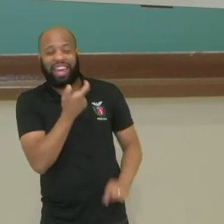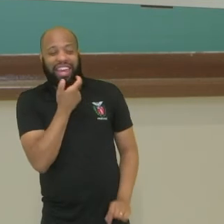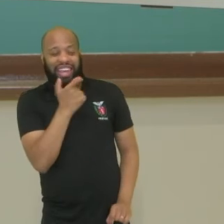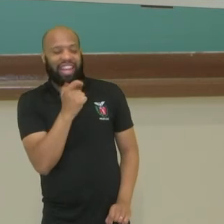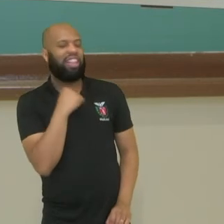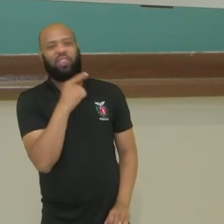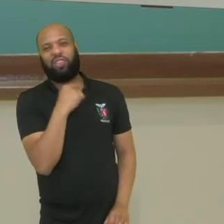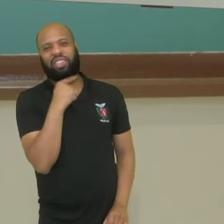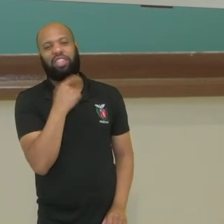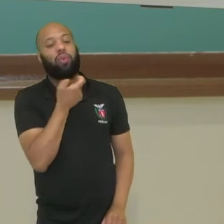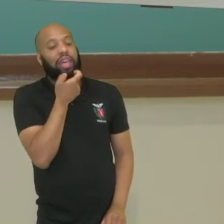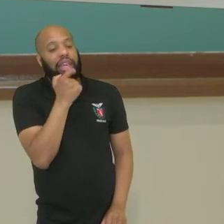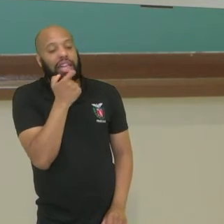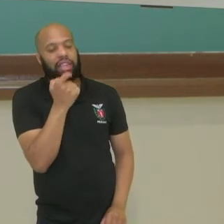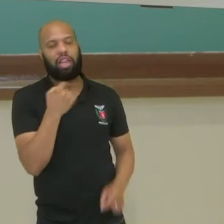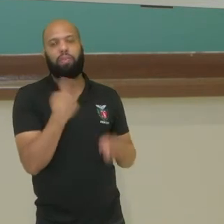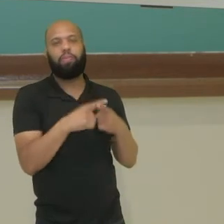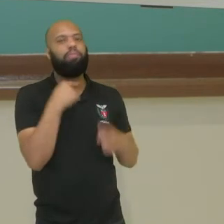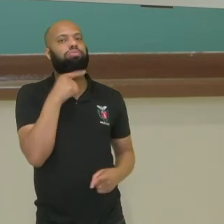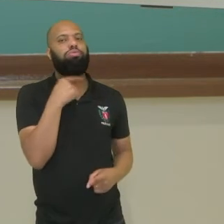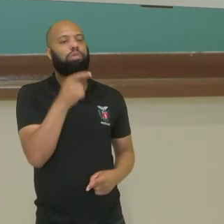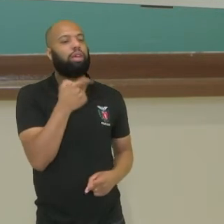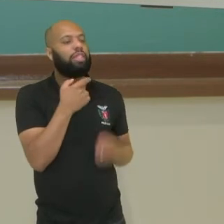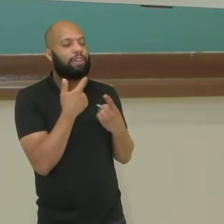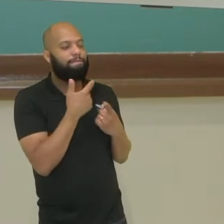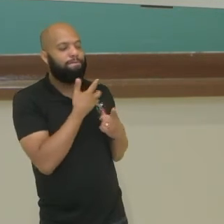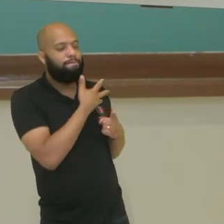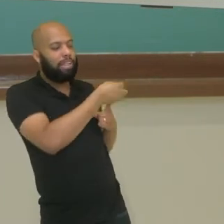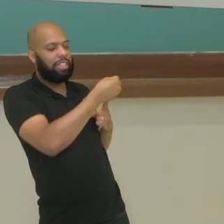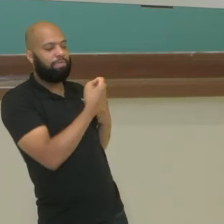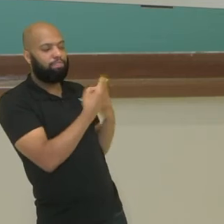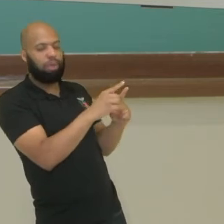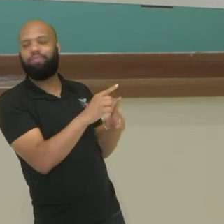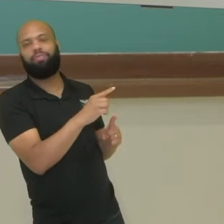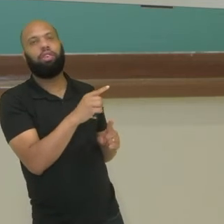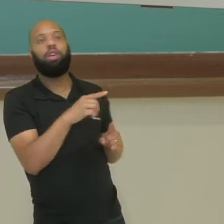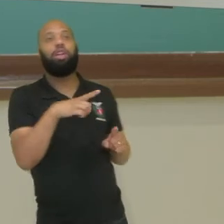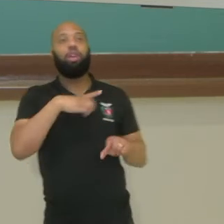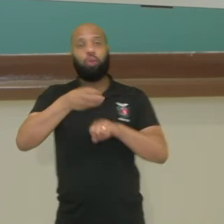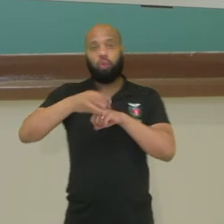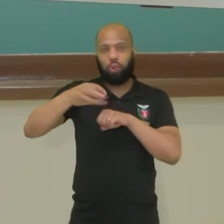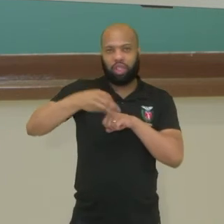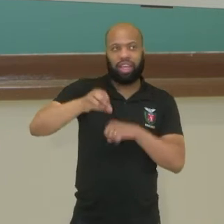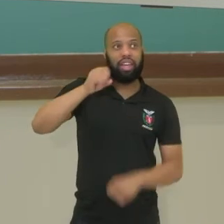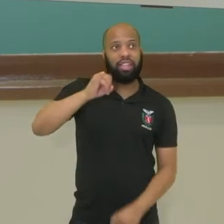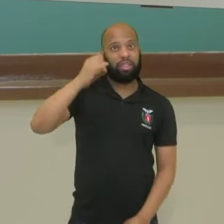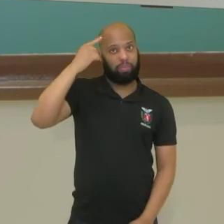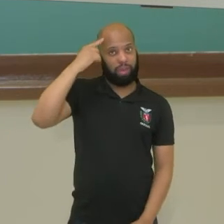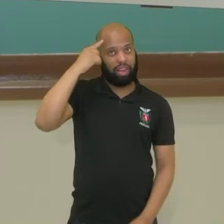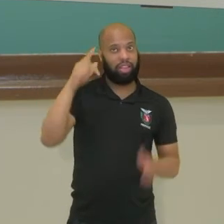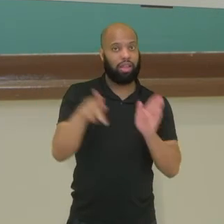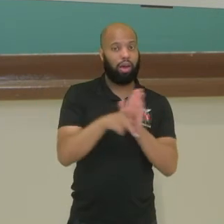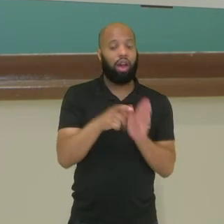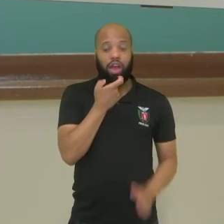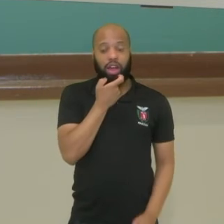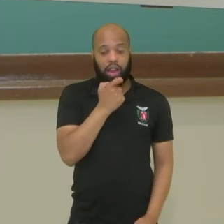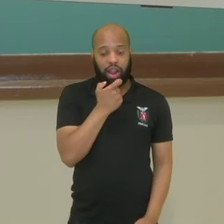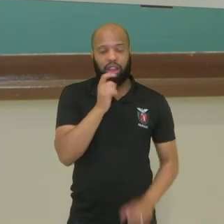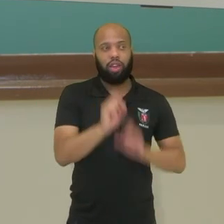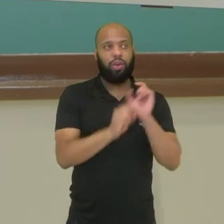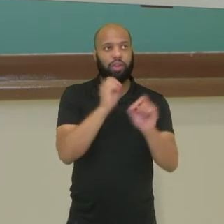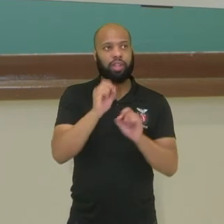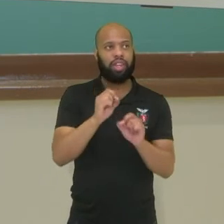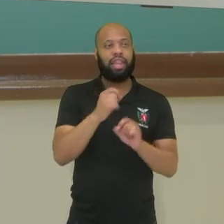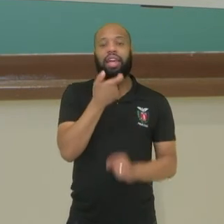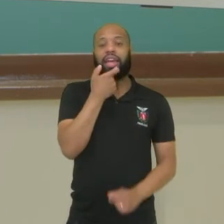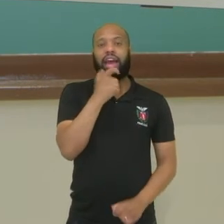Napoleão Bonaparte não consegue vencer a Inglaterra. Aqui vai uma dica, pessoal. Quando a gente pensar na Inglaterra, a Inglaterra nunca,